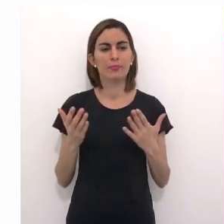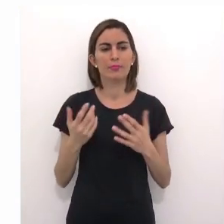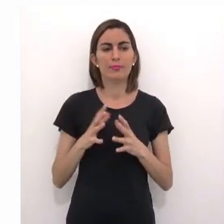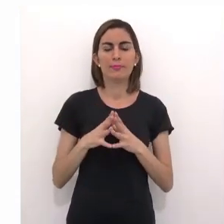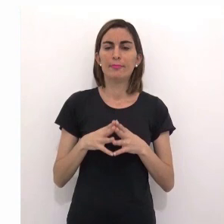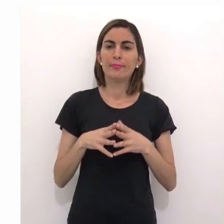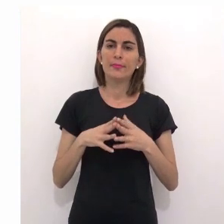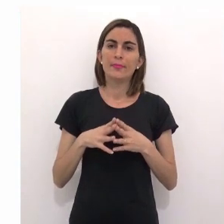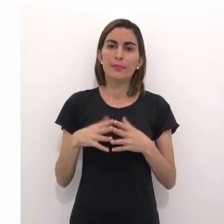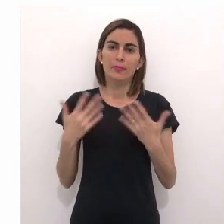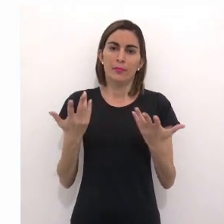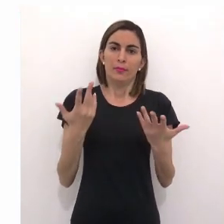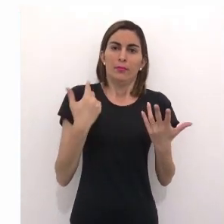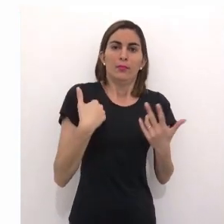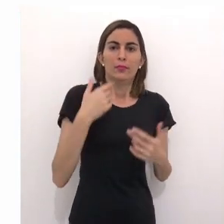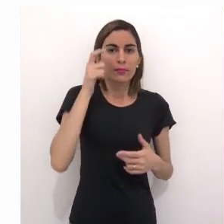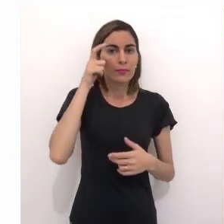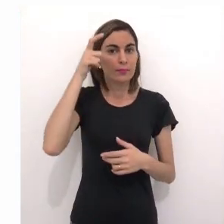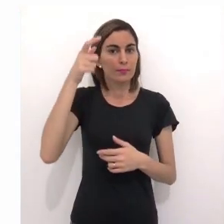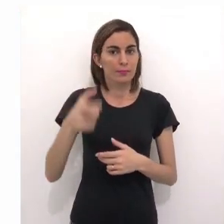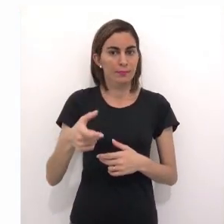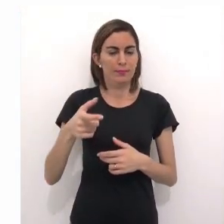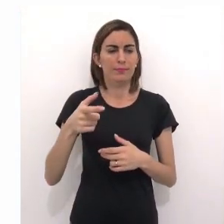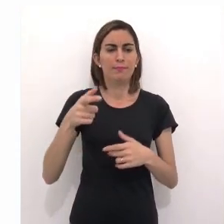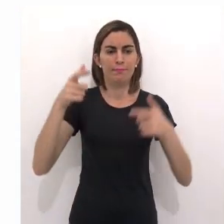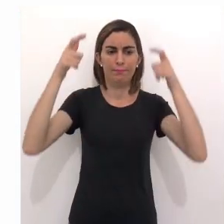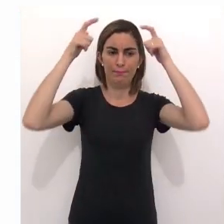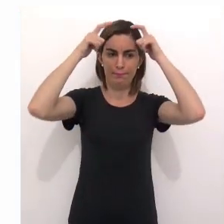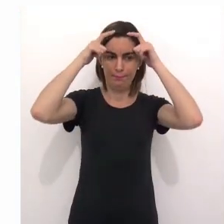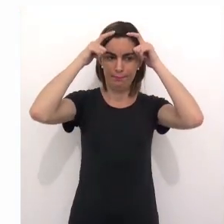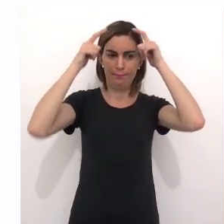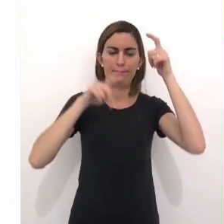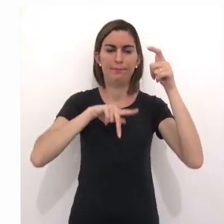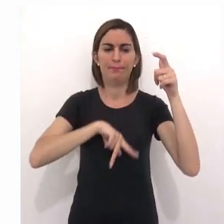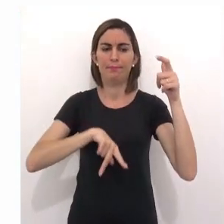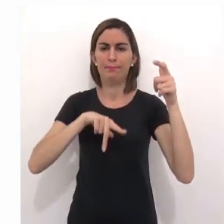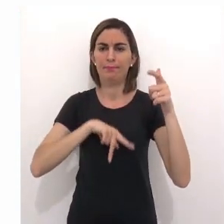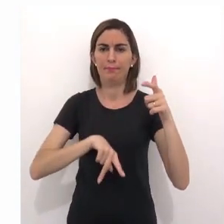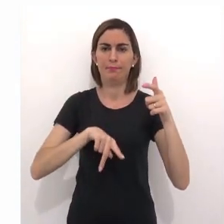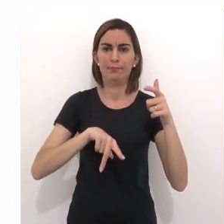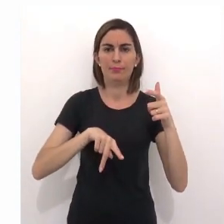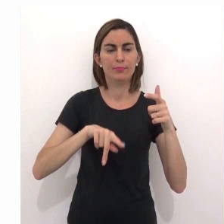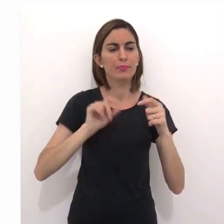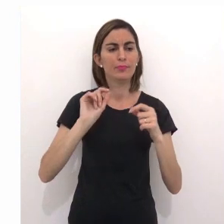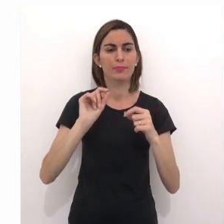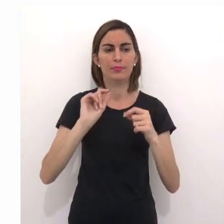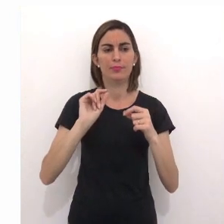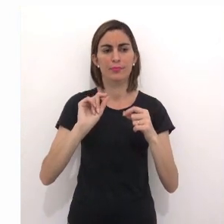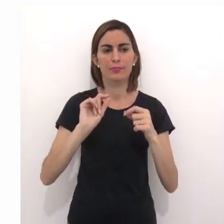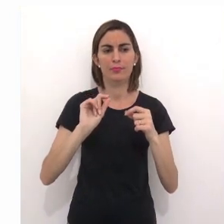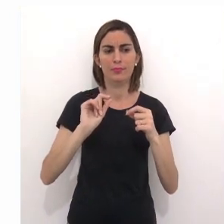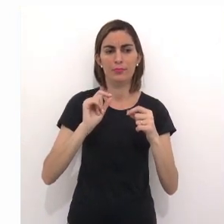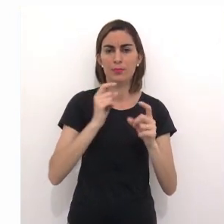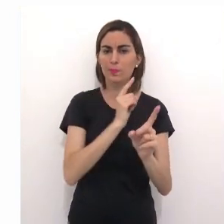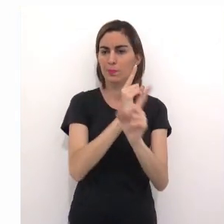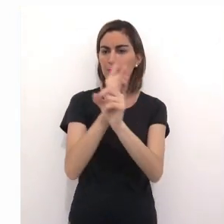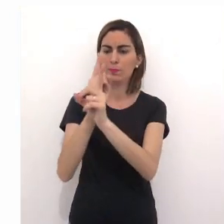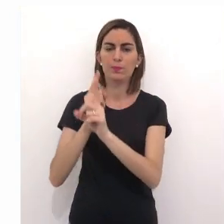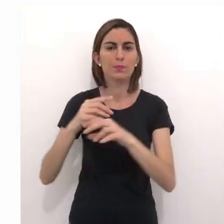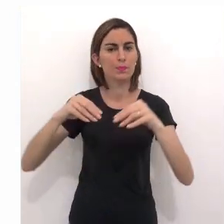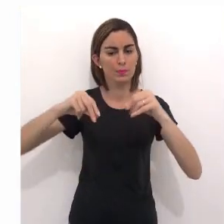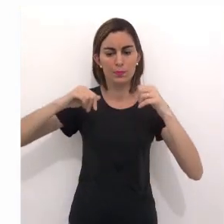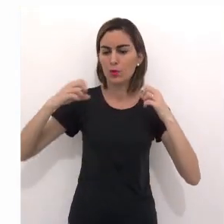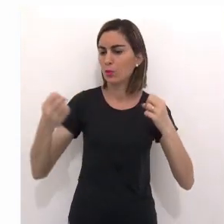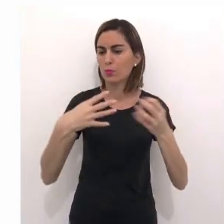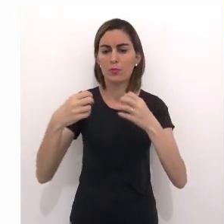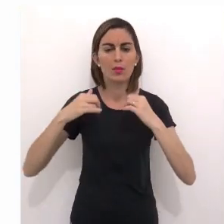prezadas, o interesse da coroa portuguesa, né, no sentido de descobrir novas